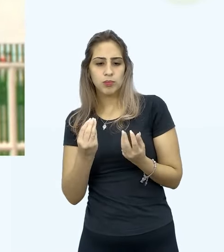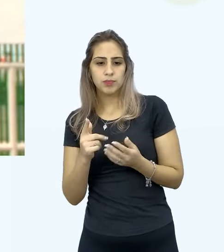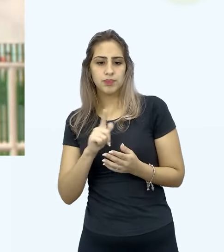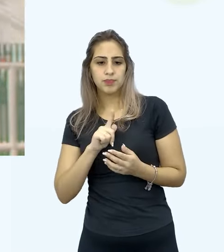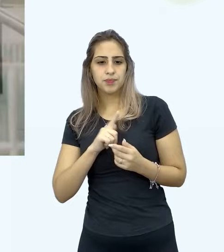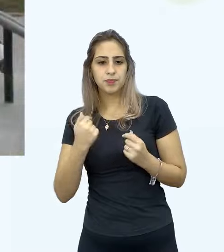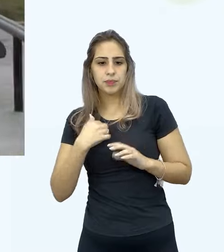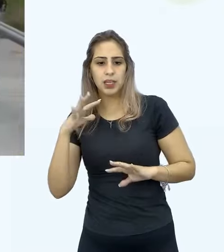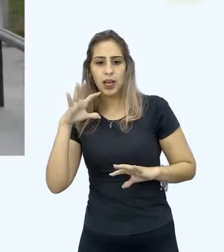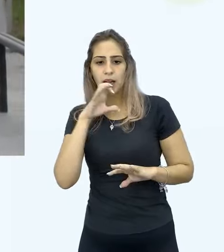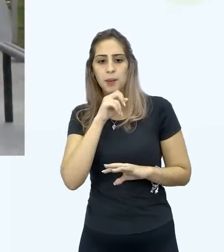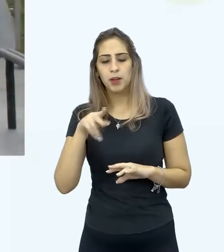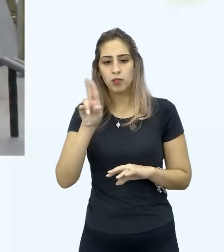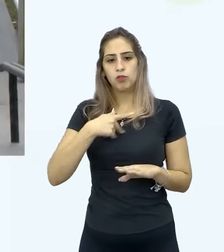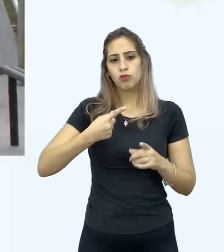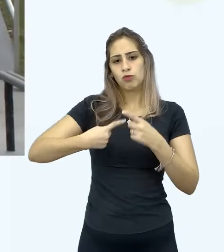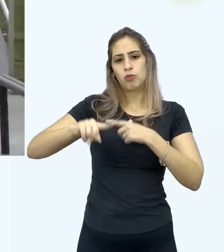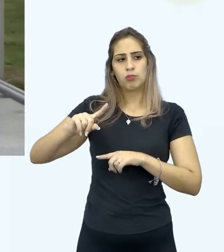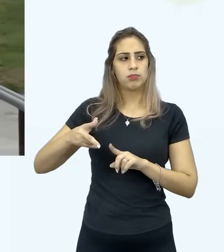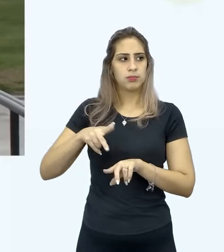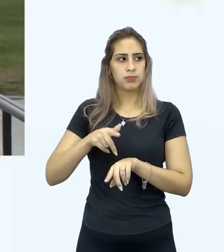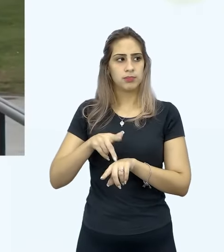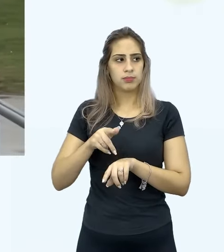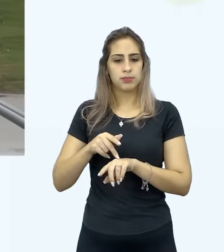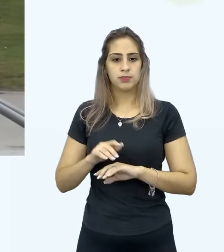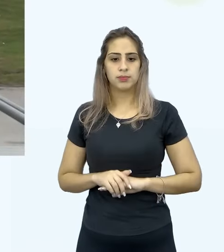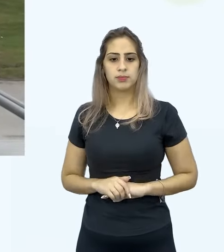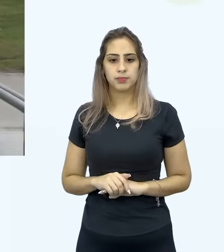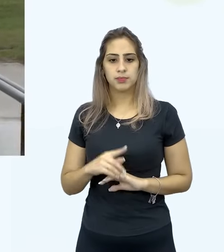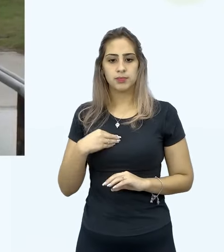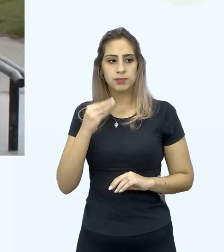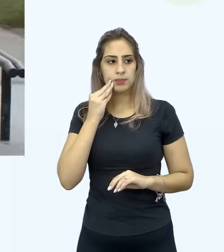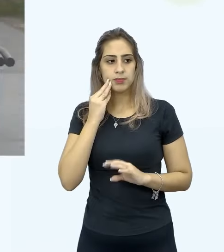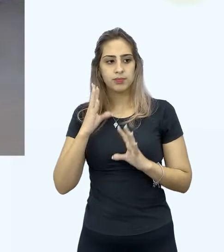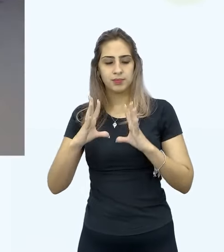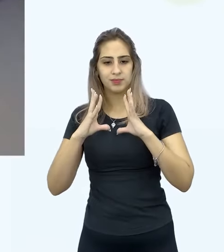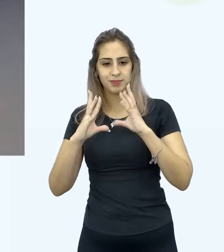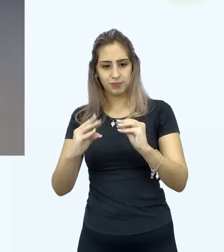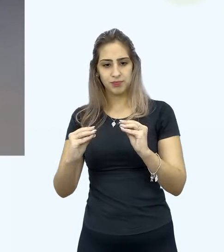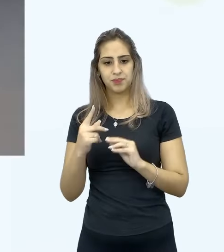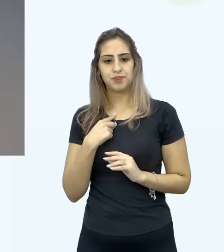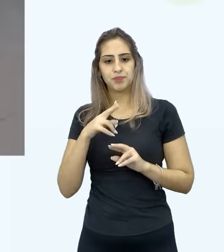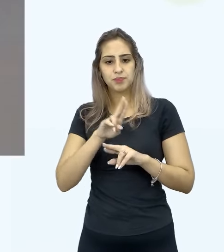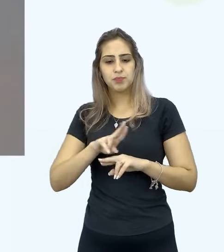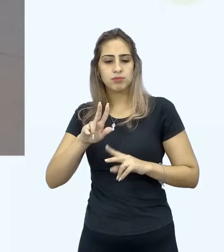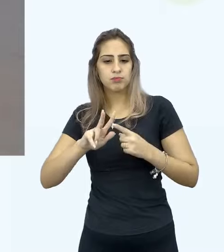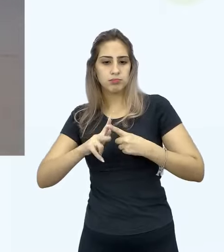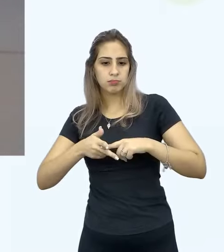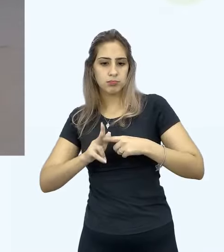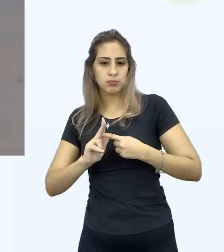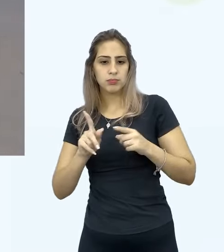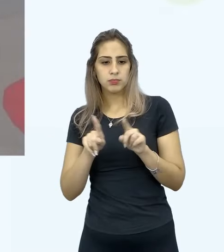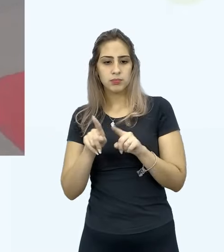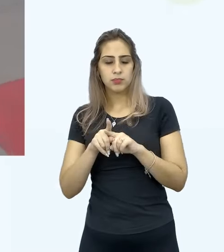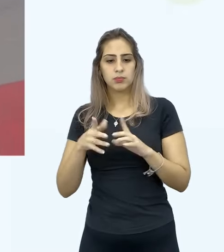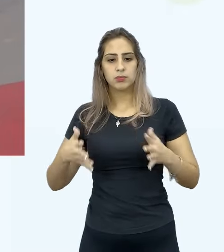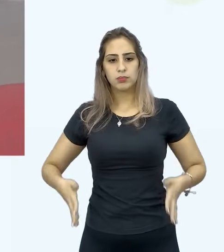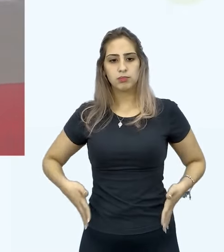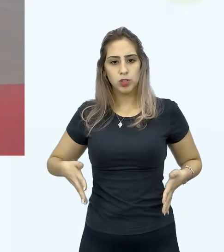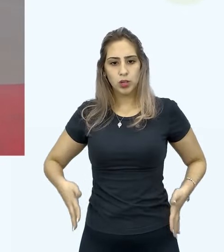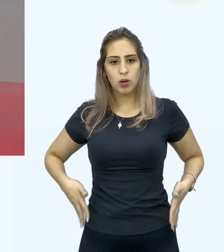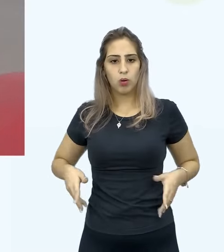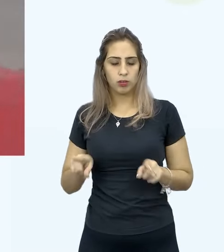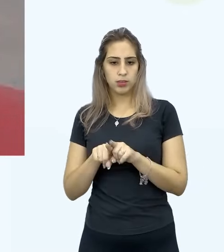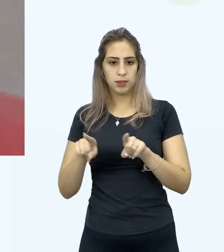que ir rápido no lugar, eu vou de skate. Skate me possibilitou tudo. Eu poderia usar perna mecânica ou também usar só cadeira